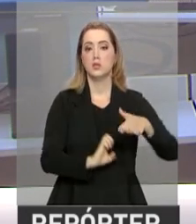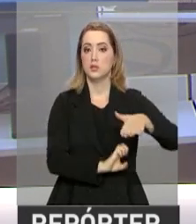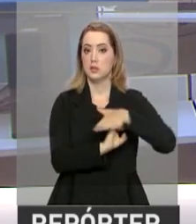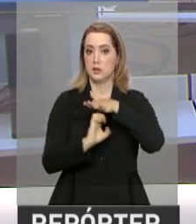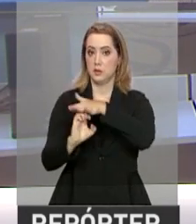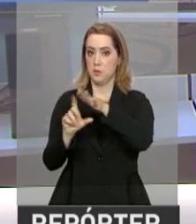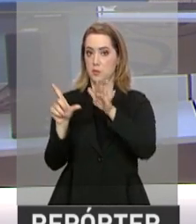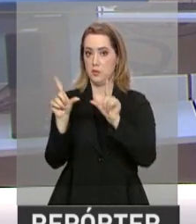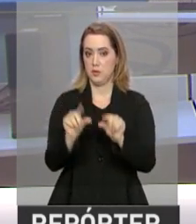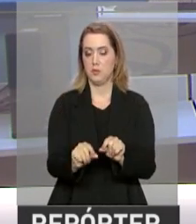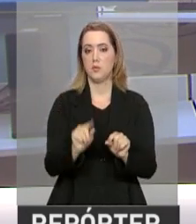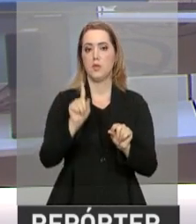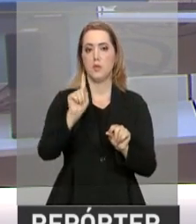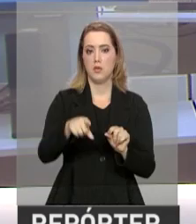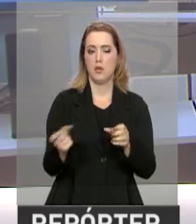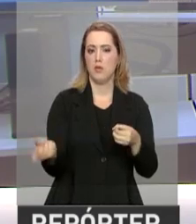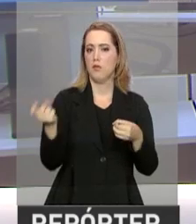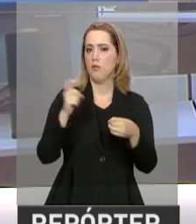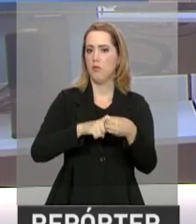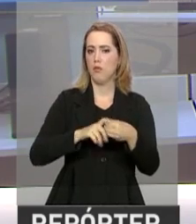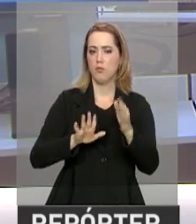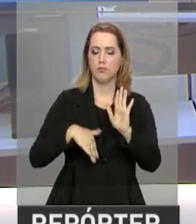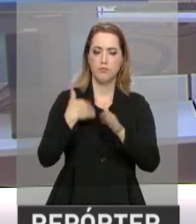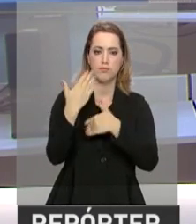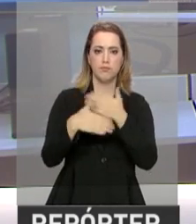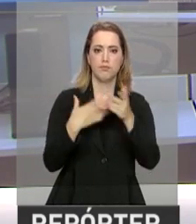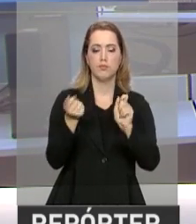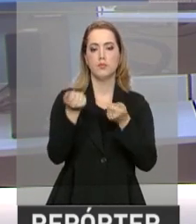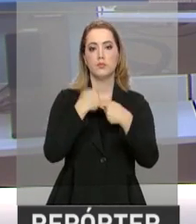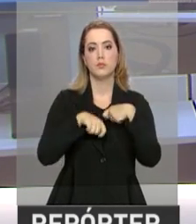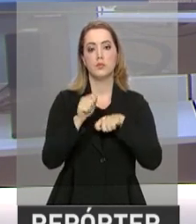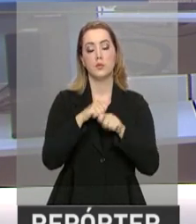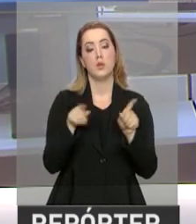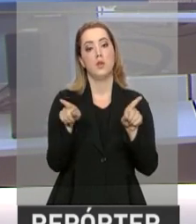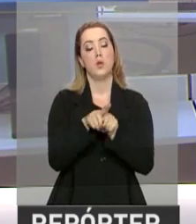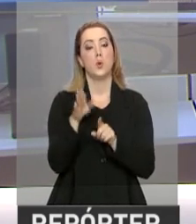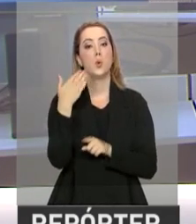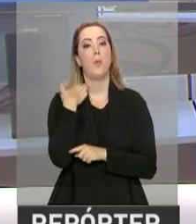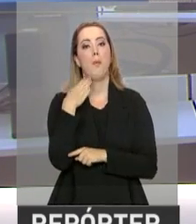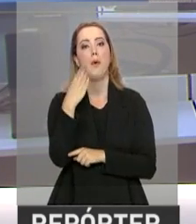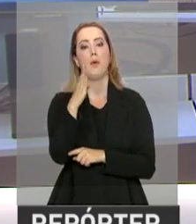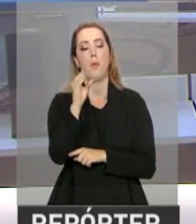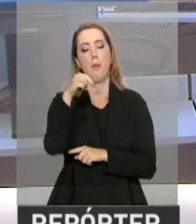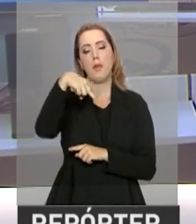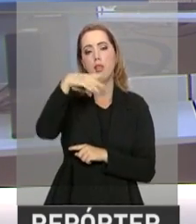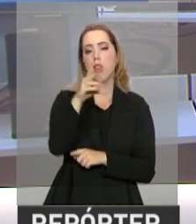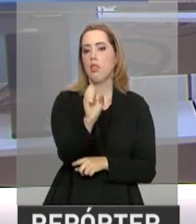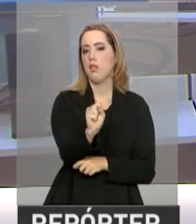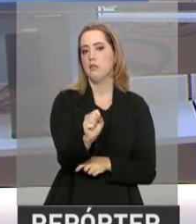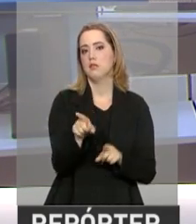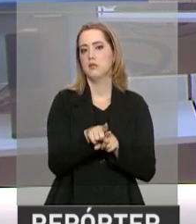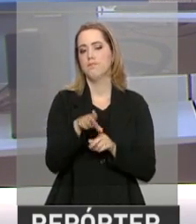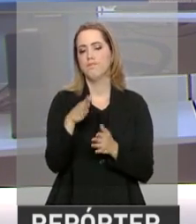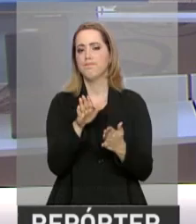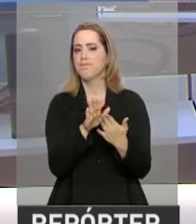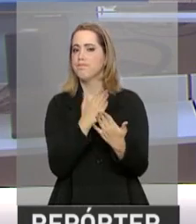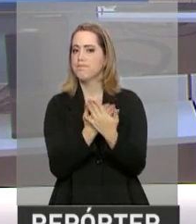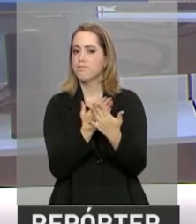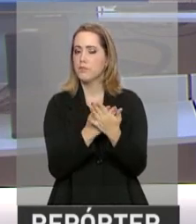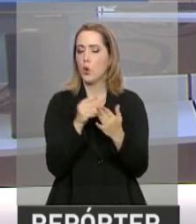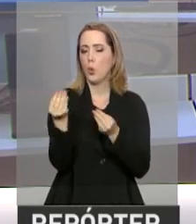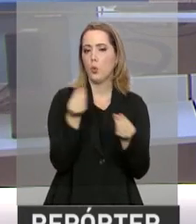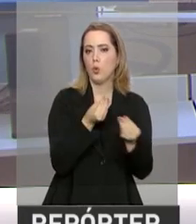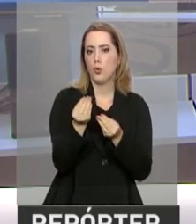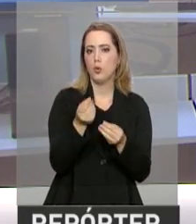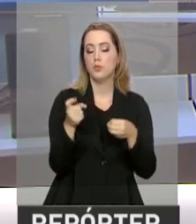Empresas são alavanca da retomada do crescimento econômico e o BNDS estuda formas para ajudar o setor que segundo Maria